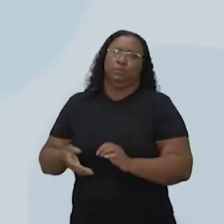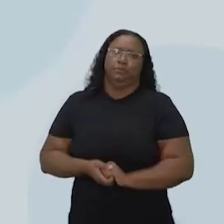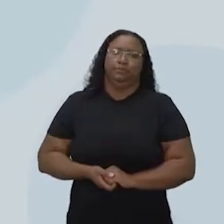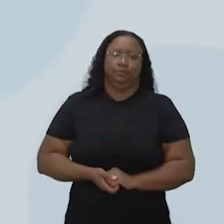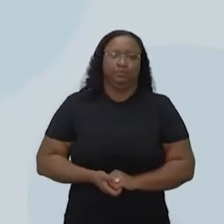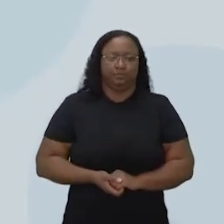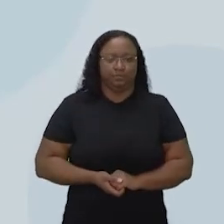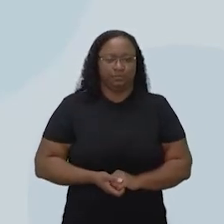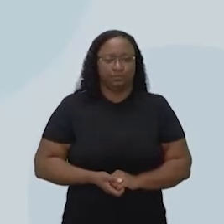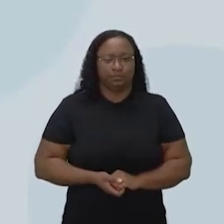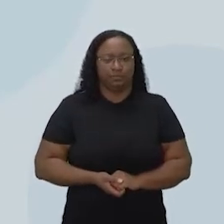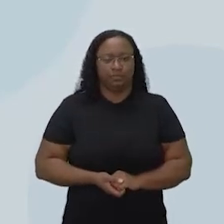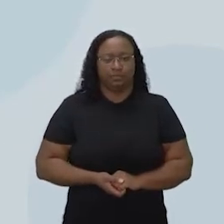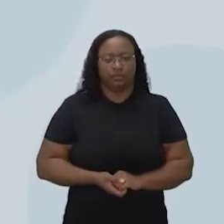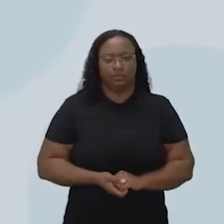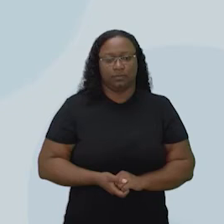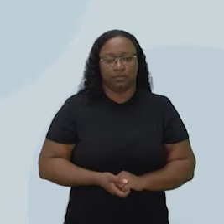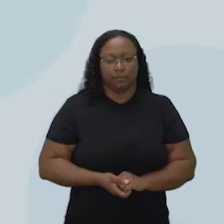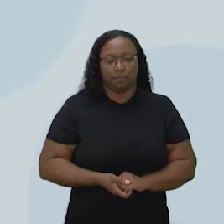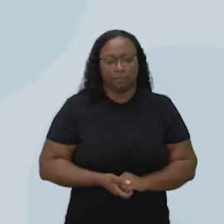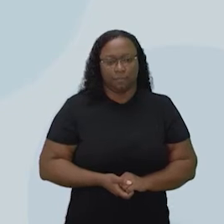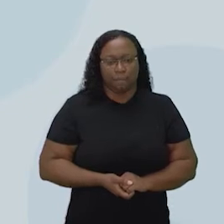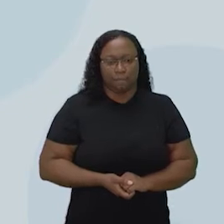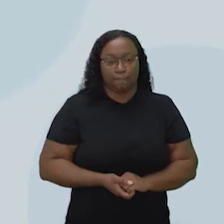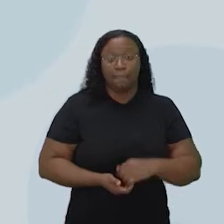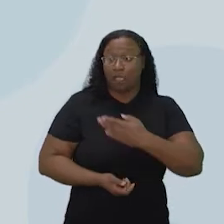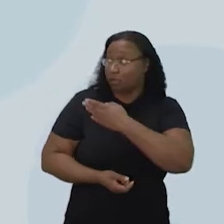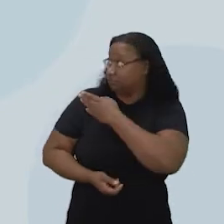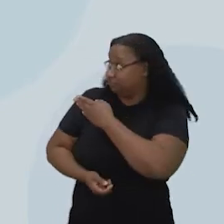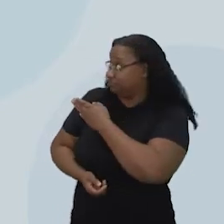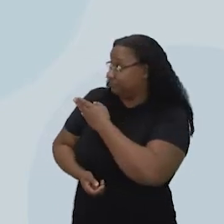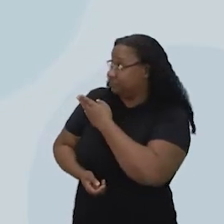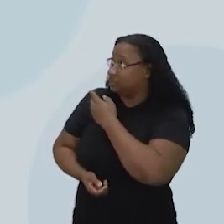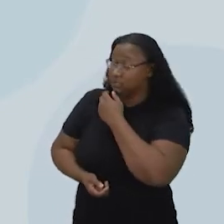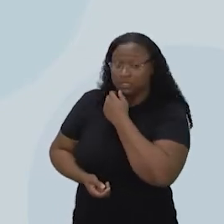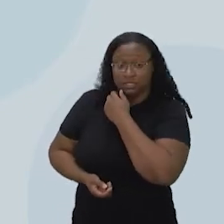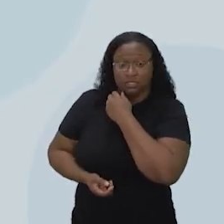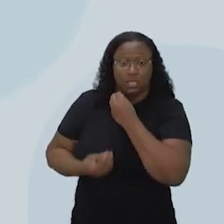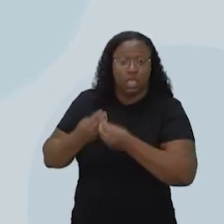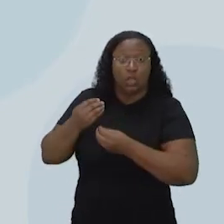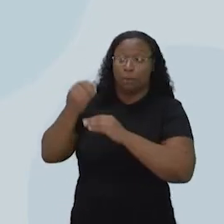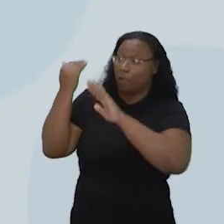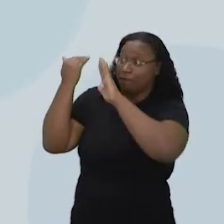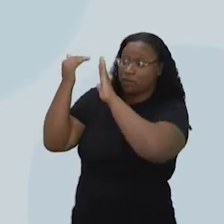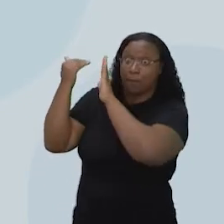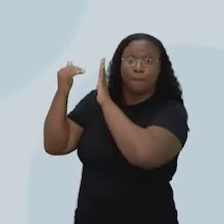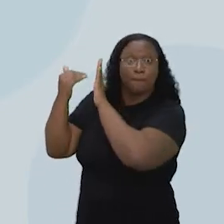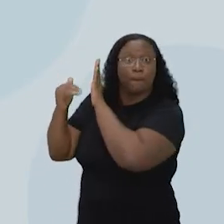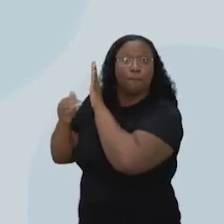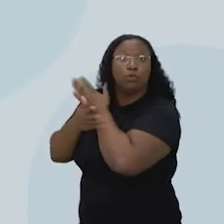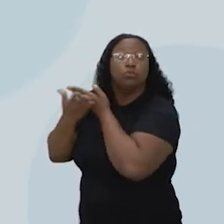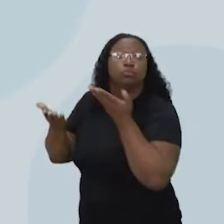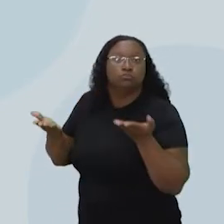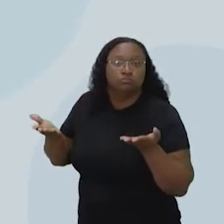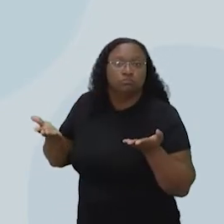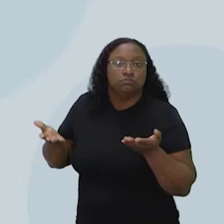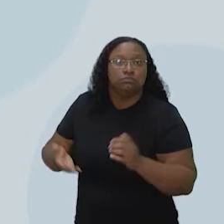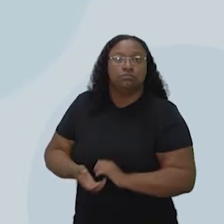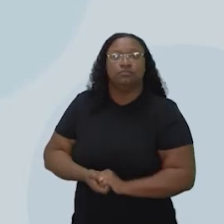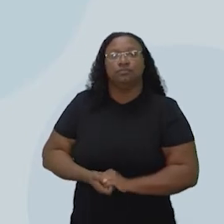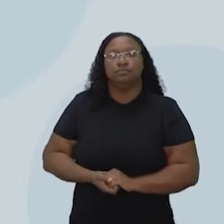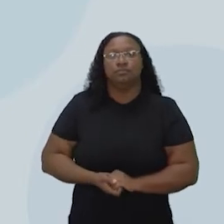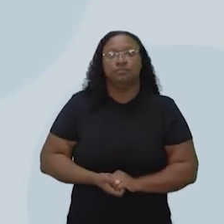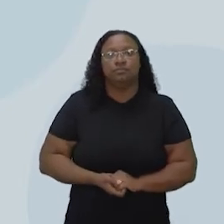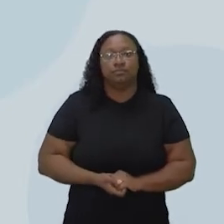também um esqueminha, né, olhando aqui na tela, como é que funciona isso, né? Então, vai chegar